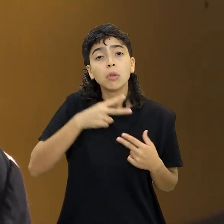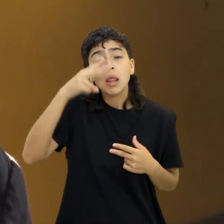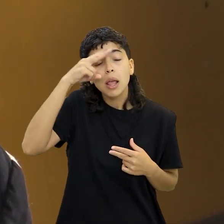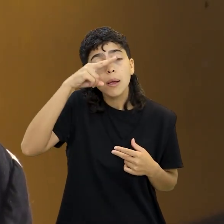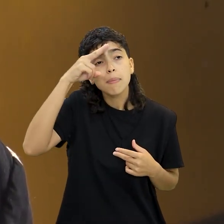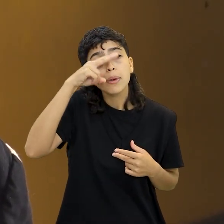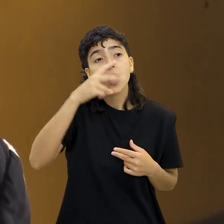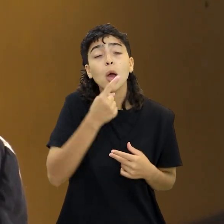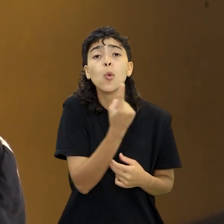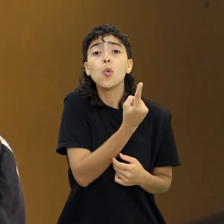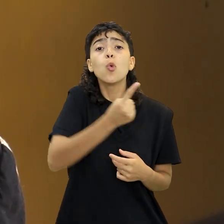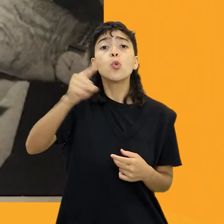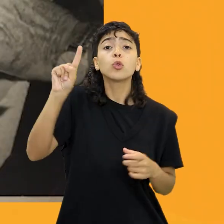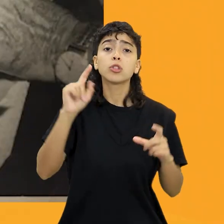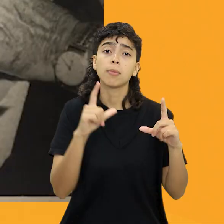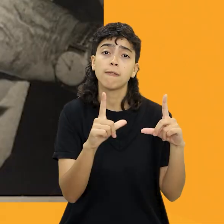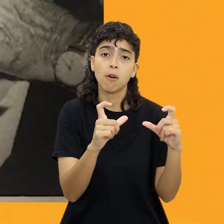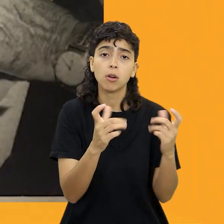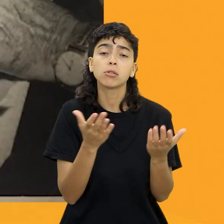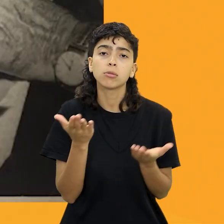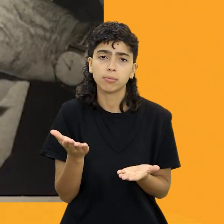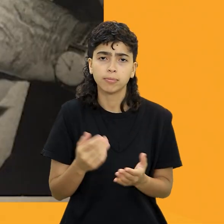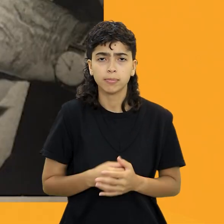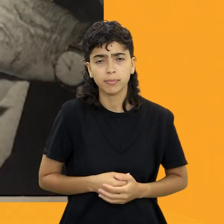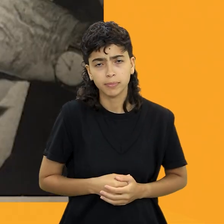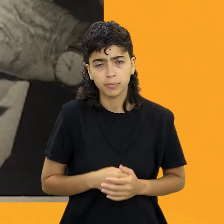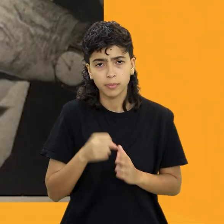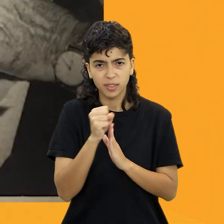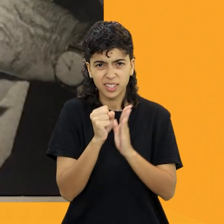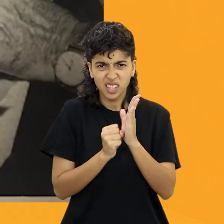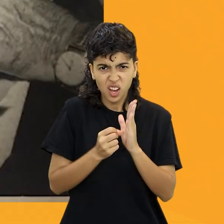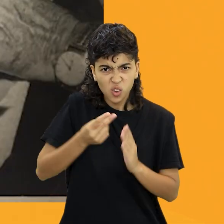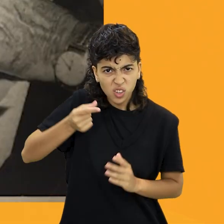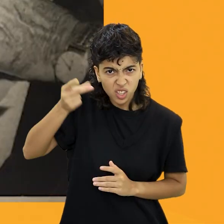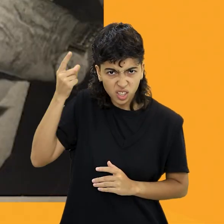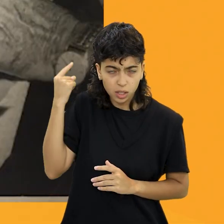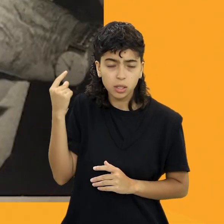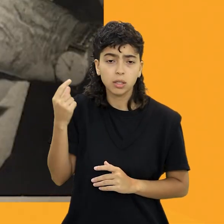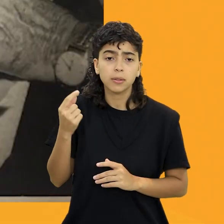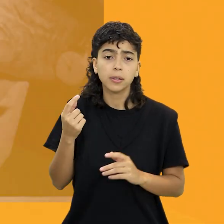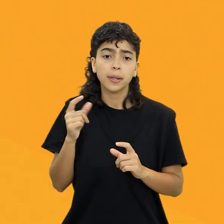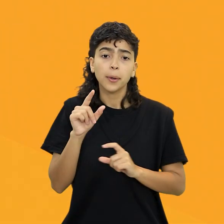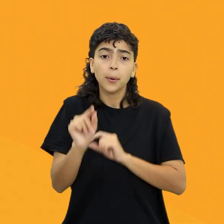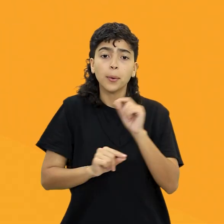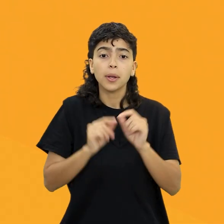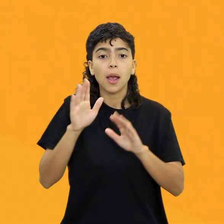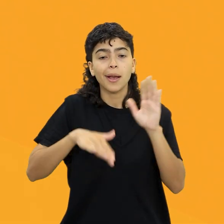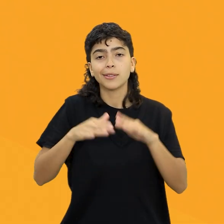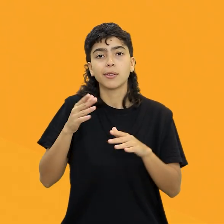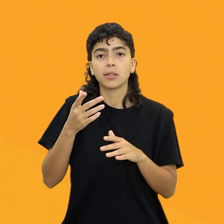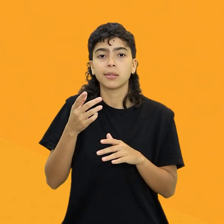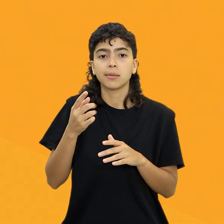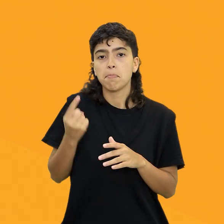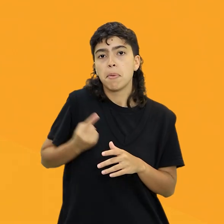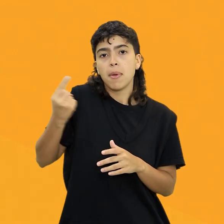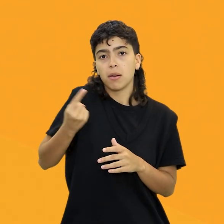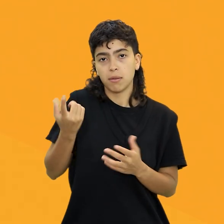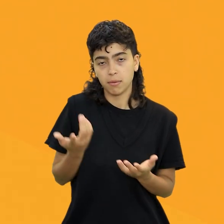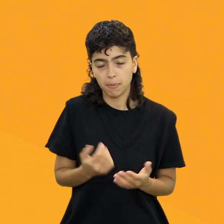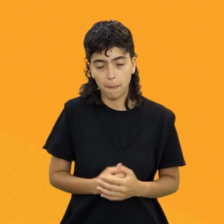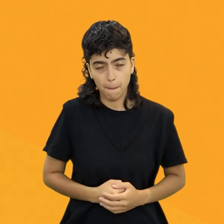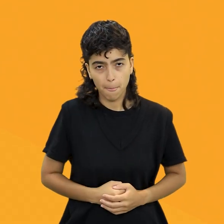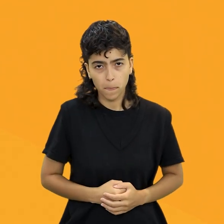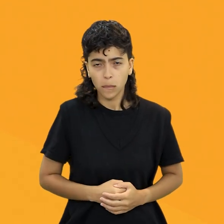nesse que é o seu último retrato. E nos séculos anteriores, às vezes era o primeiro retrato. Qual conclusão